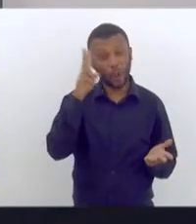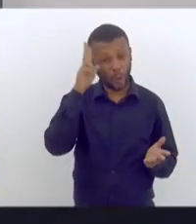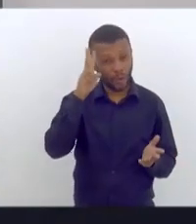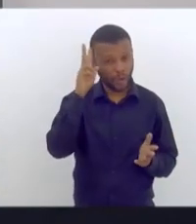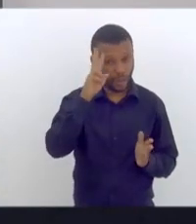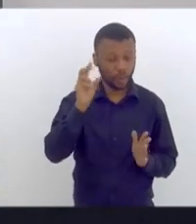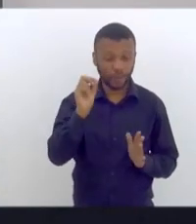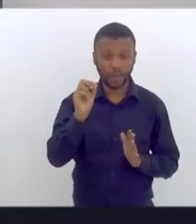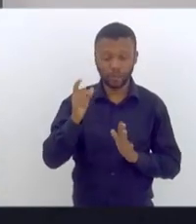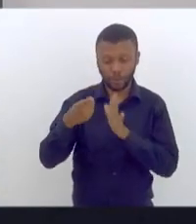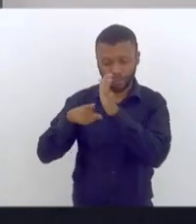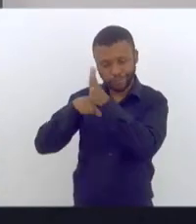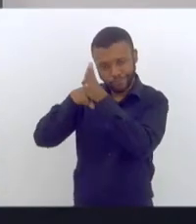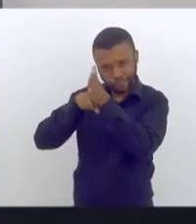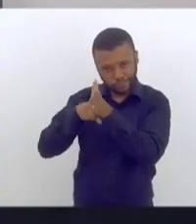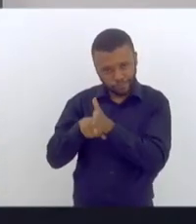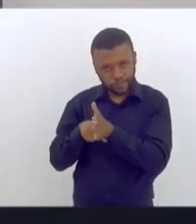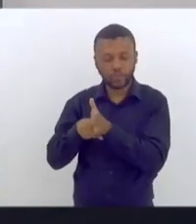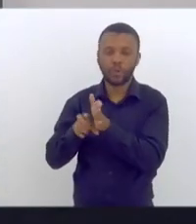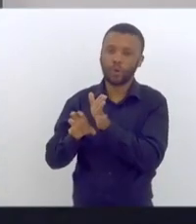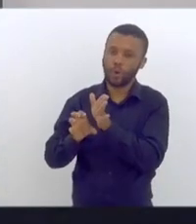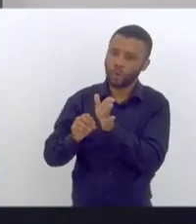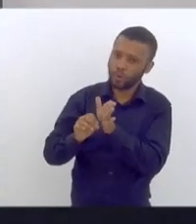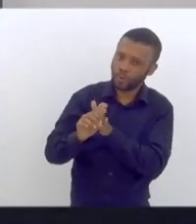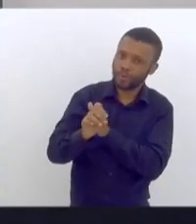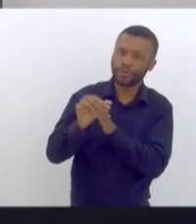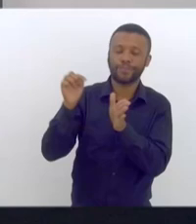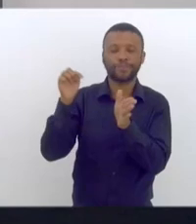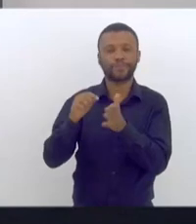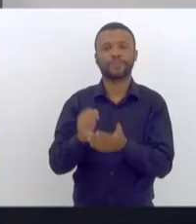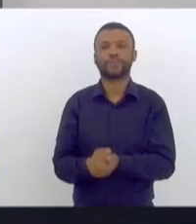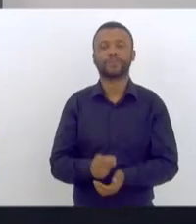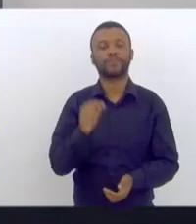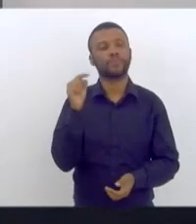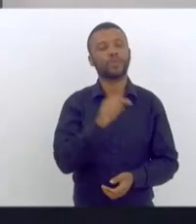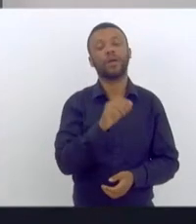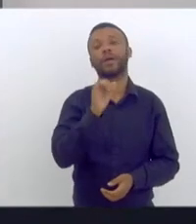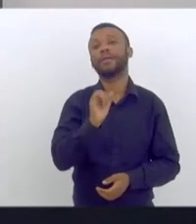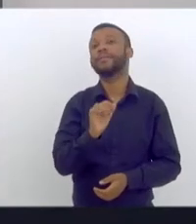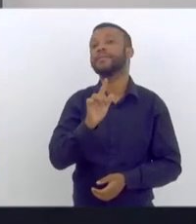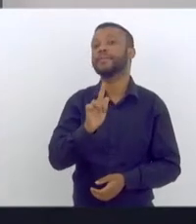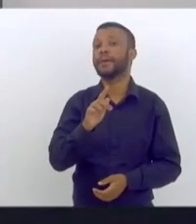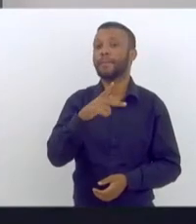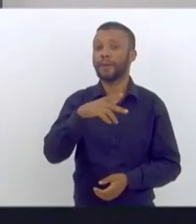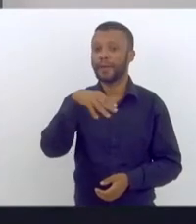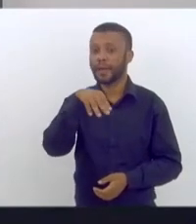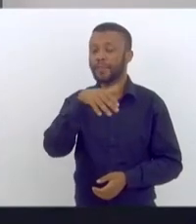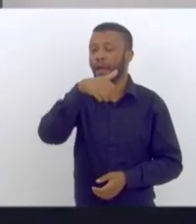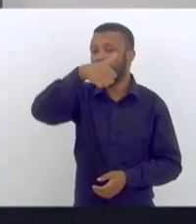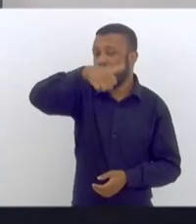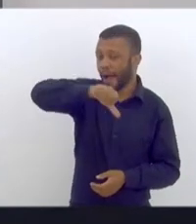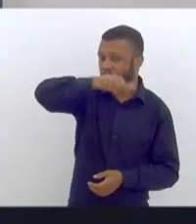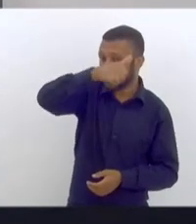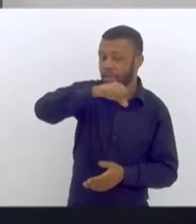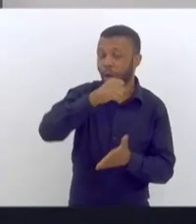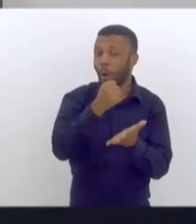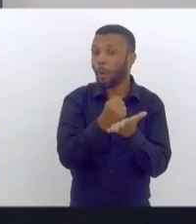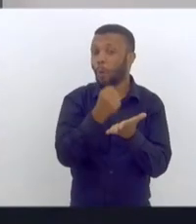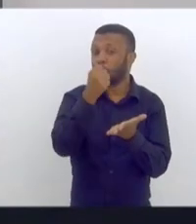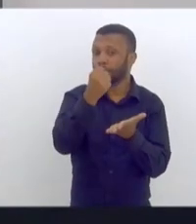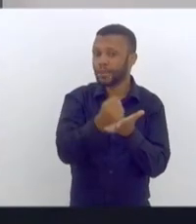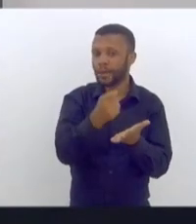a estar consultando aqui o Google o IGPM mede mais os contratos